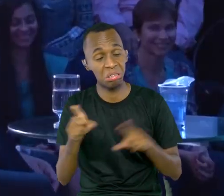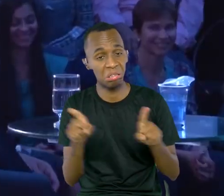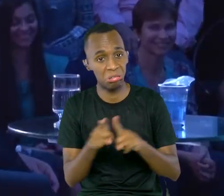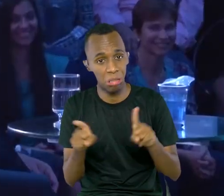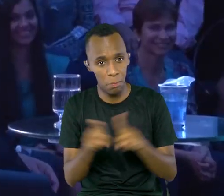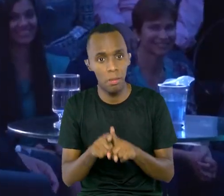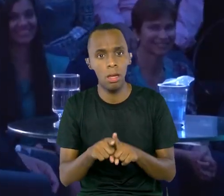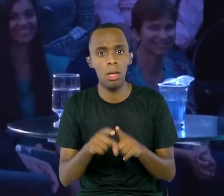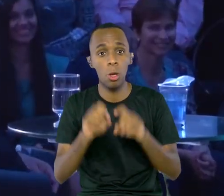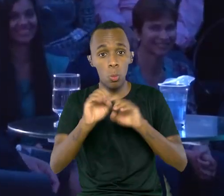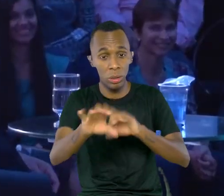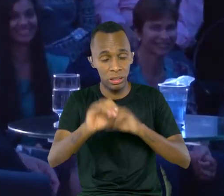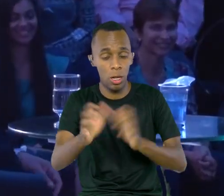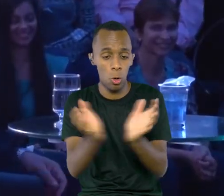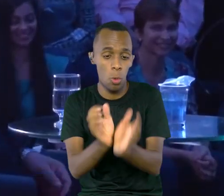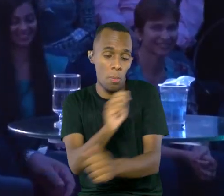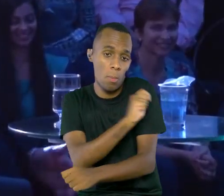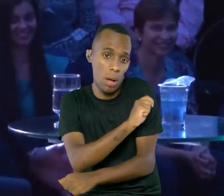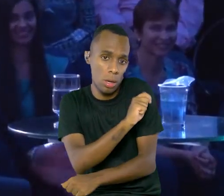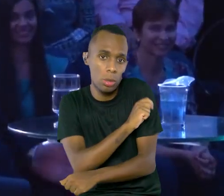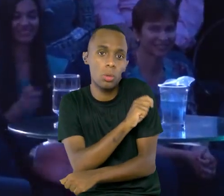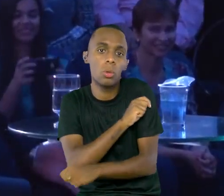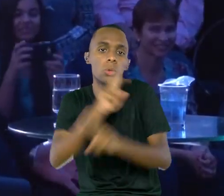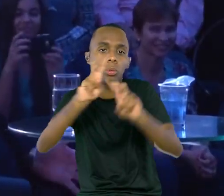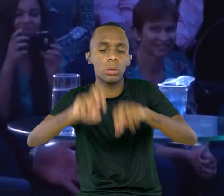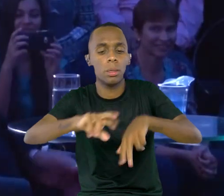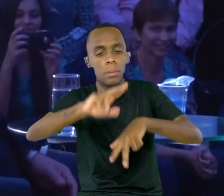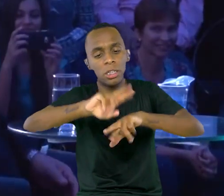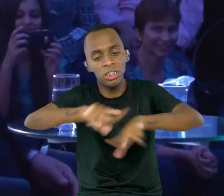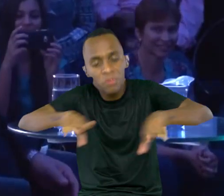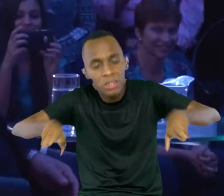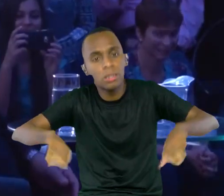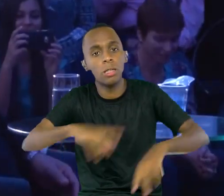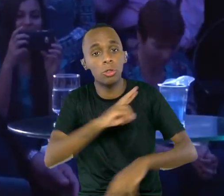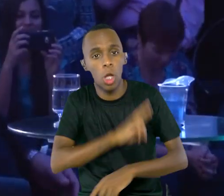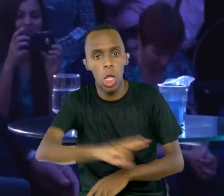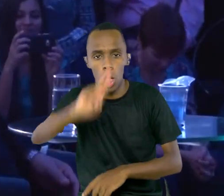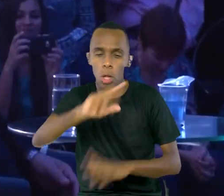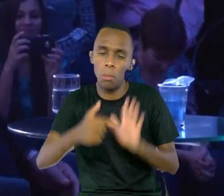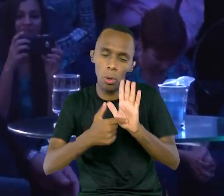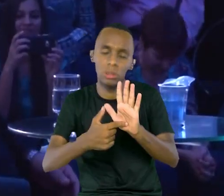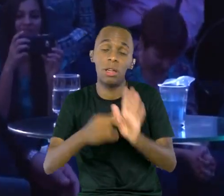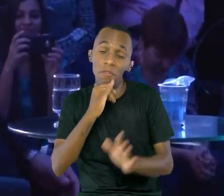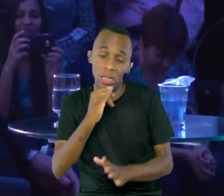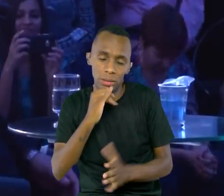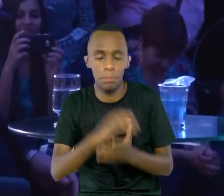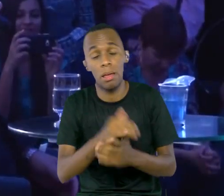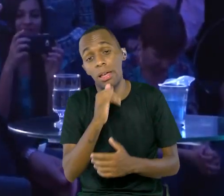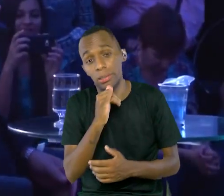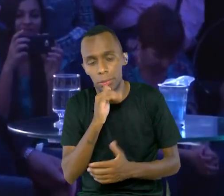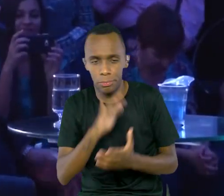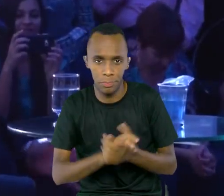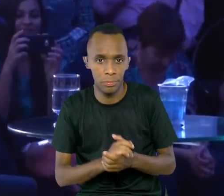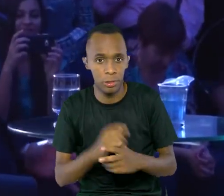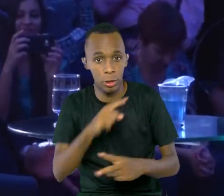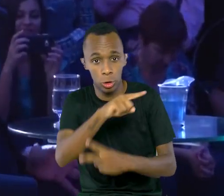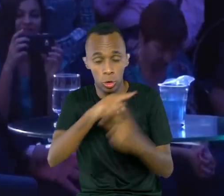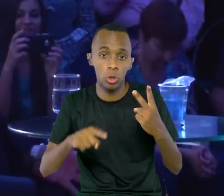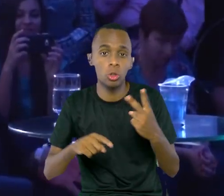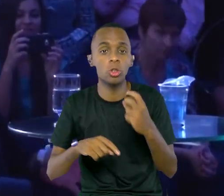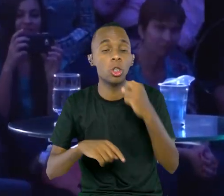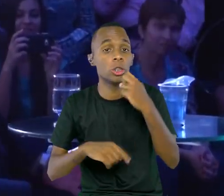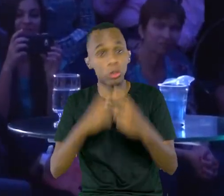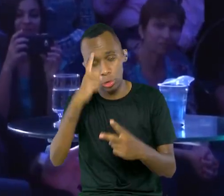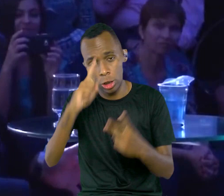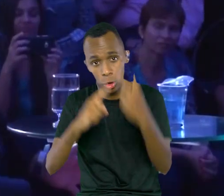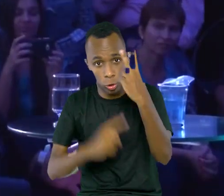Olha que interessante. Eu ia ensinar os alunos a questão da diversidade religiosa. E eu dava a eles um exemplo, Afonso, que era o seguinte. Por exemplo,